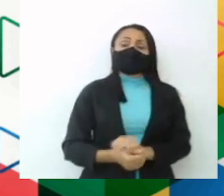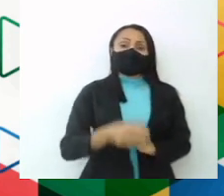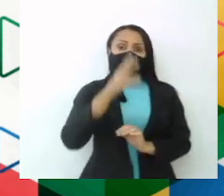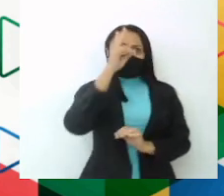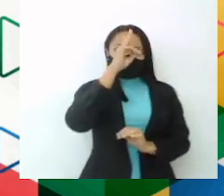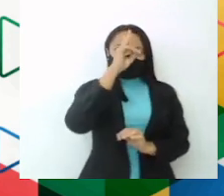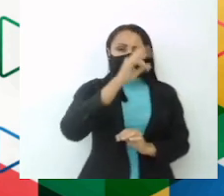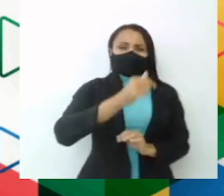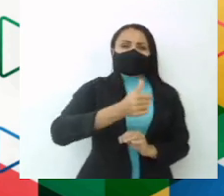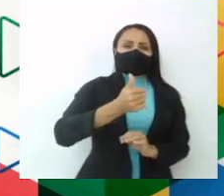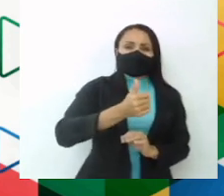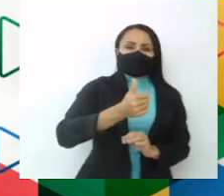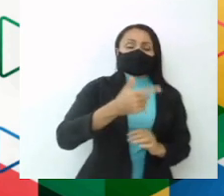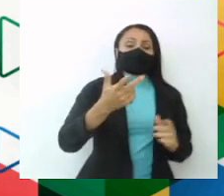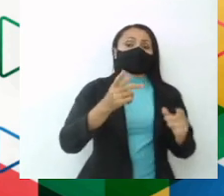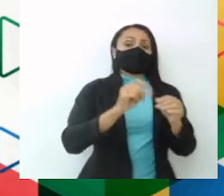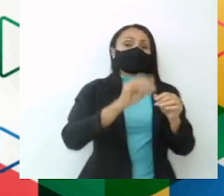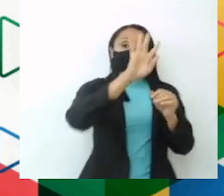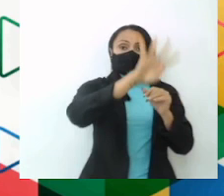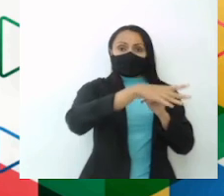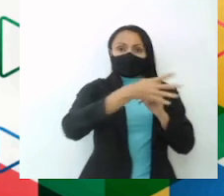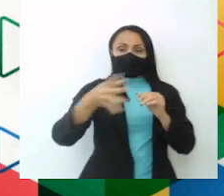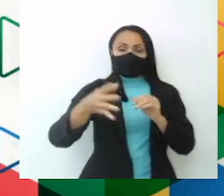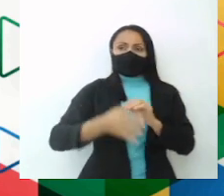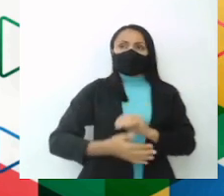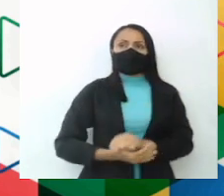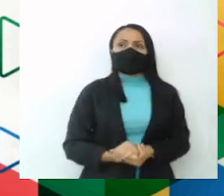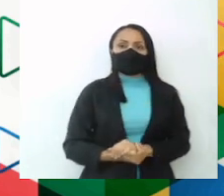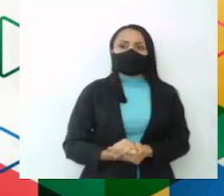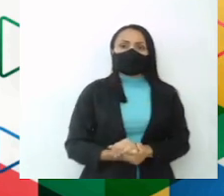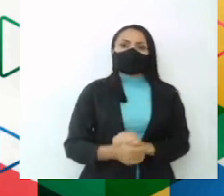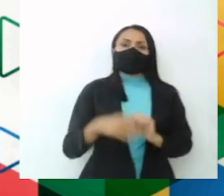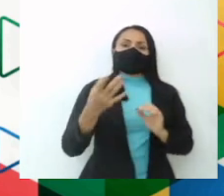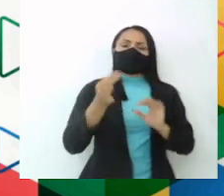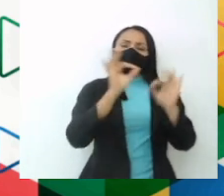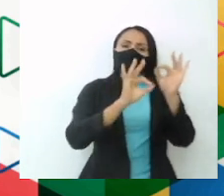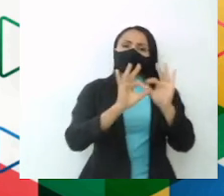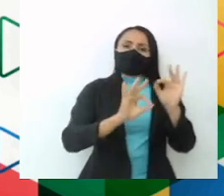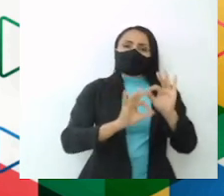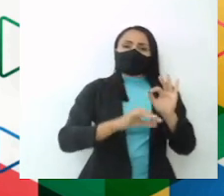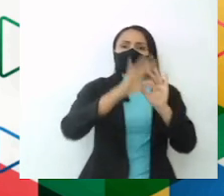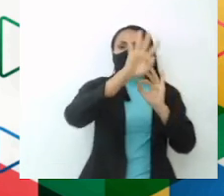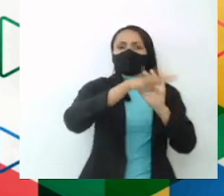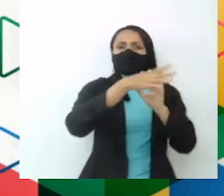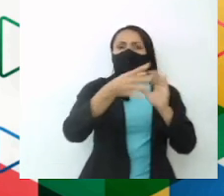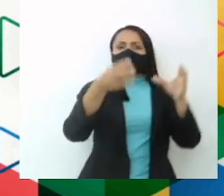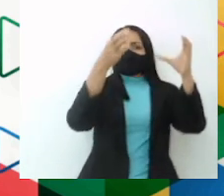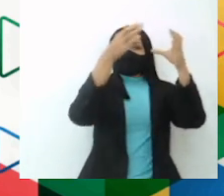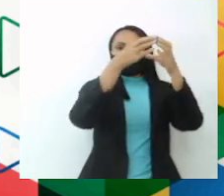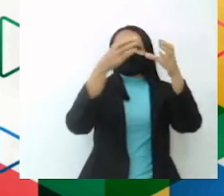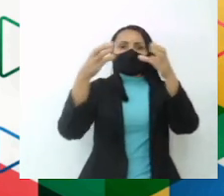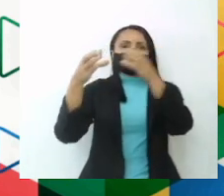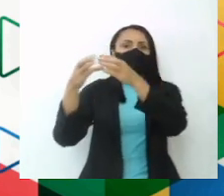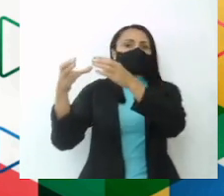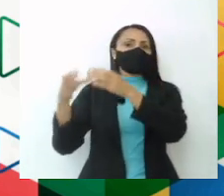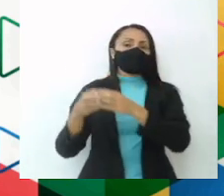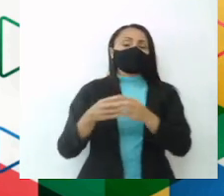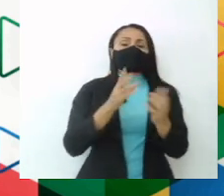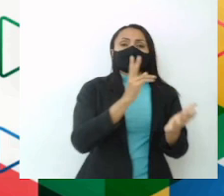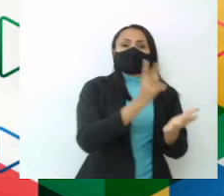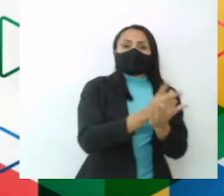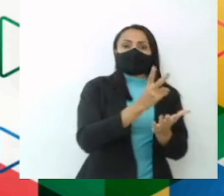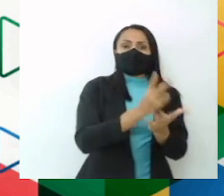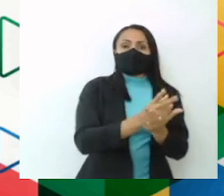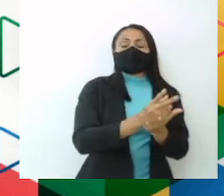qual era? Fazer uma tabela, tá aqui, vou voltar um pouquinho. Construir uma tabela agrupando as grandezas de mesma